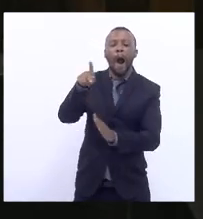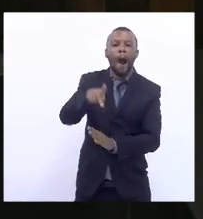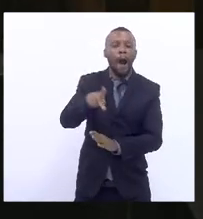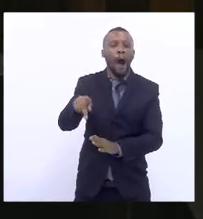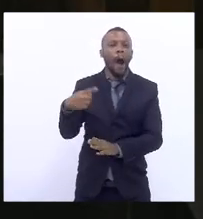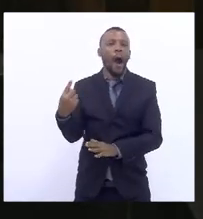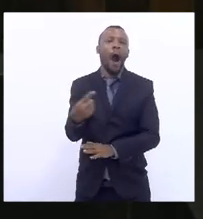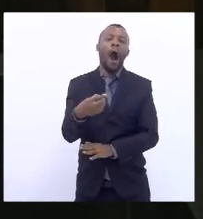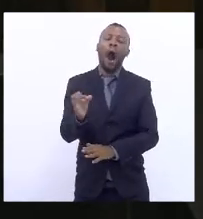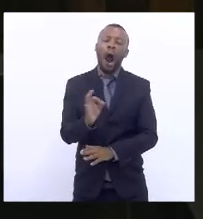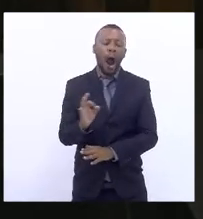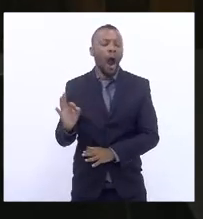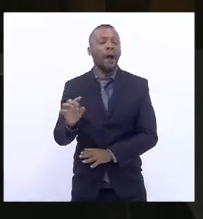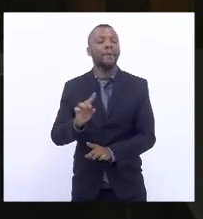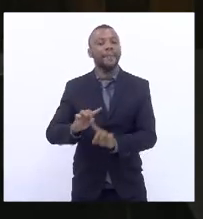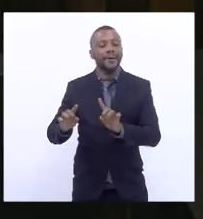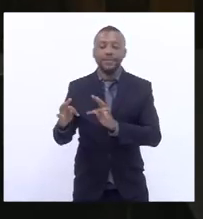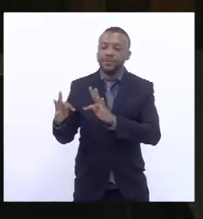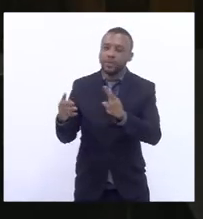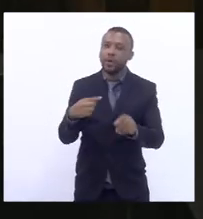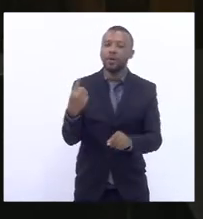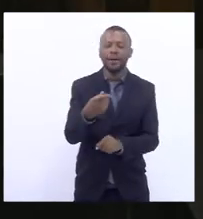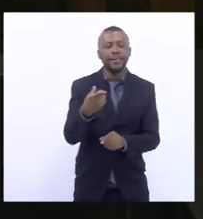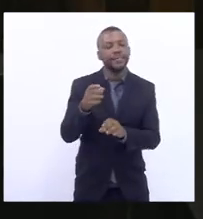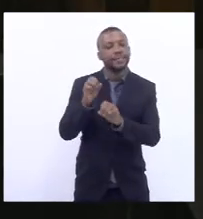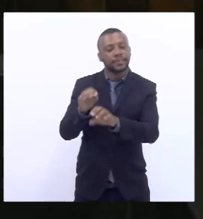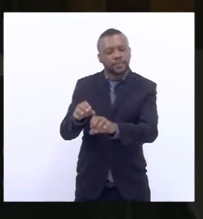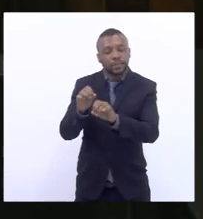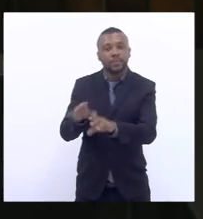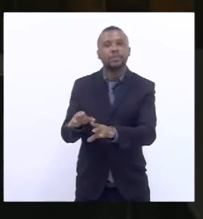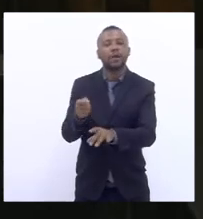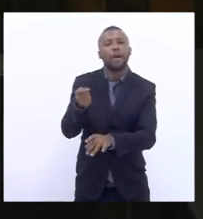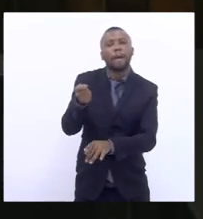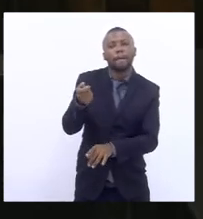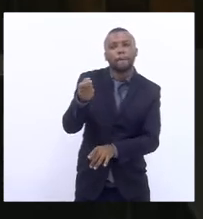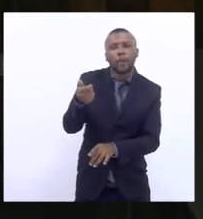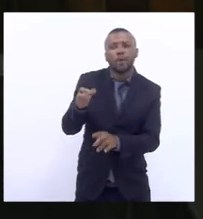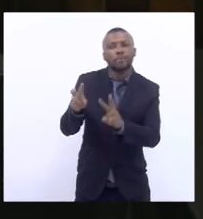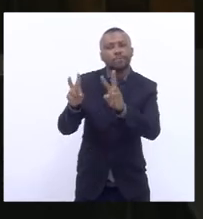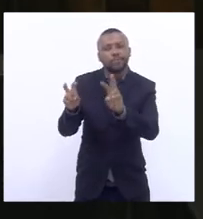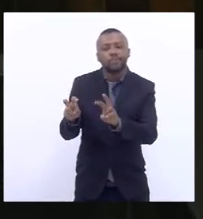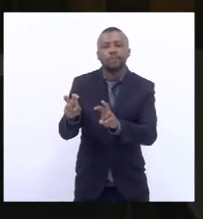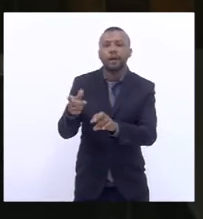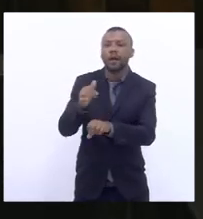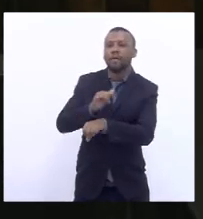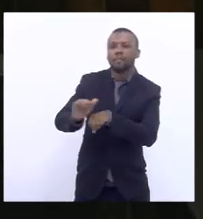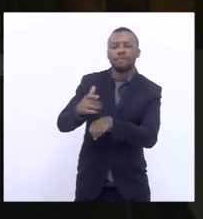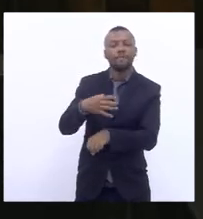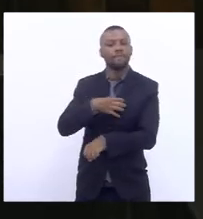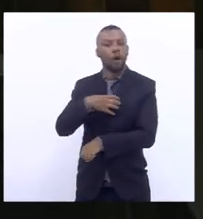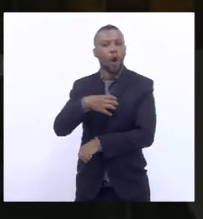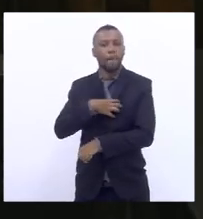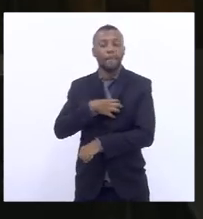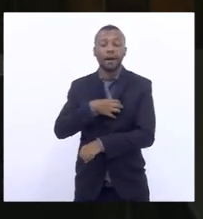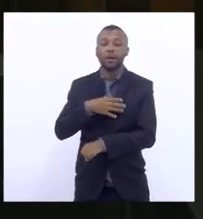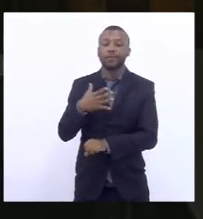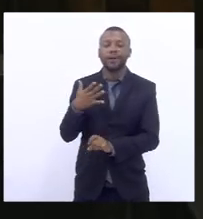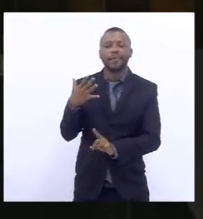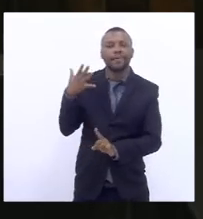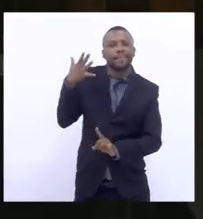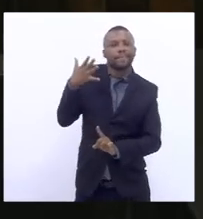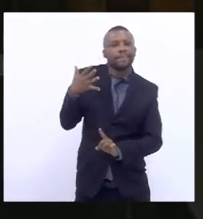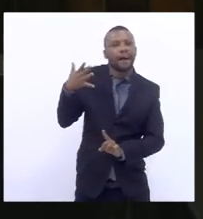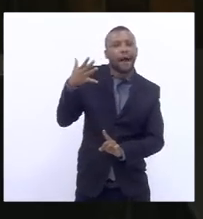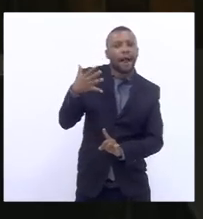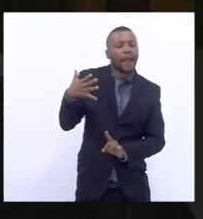professores, mas todo mundo ensina um pouco pela forma como faz, não com aquilo que fala, como os